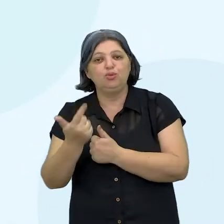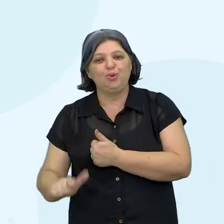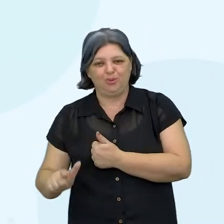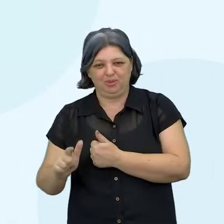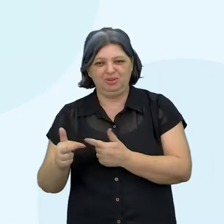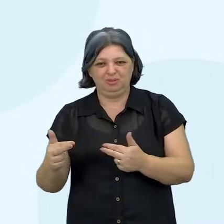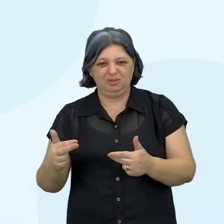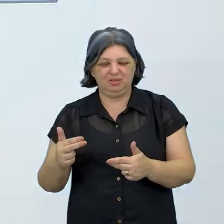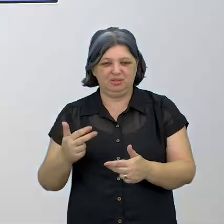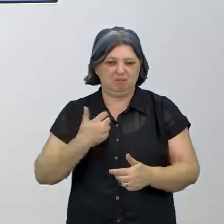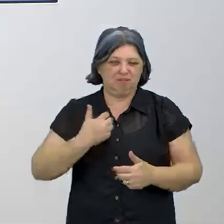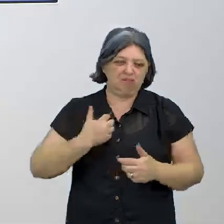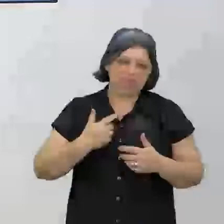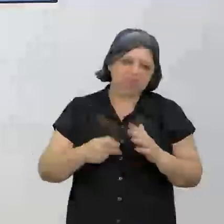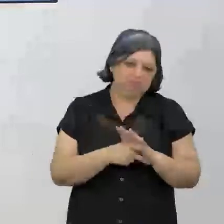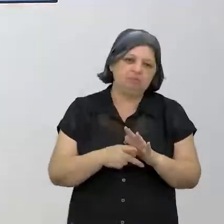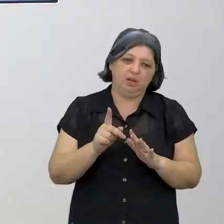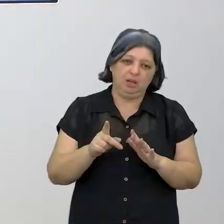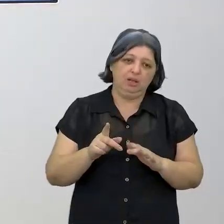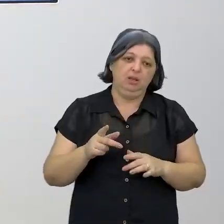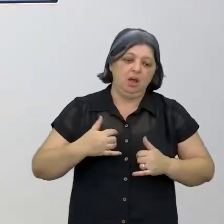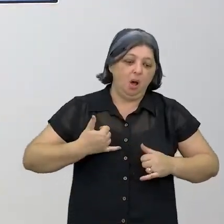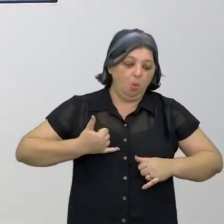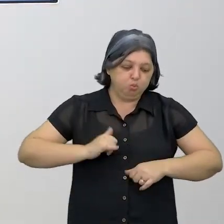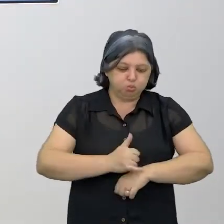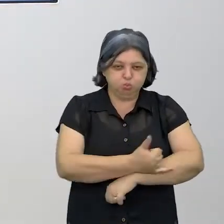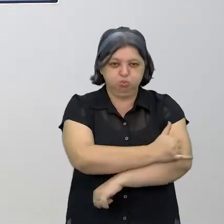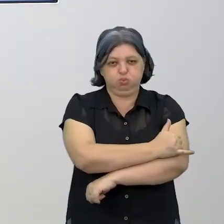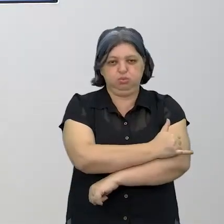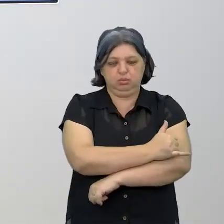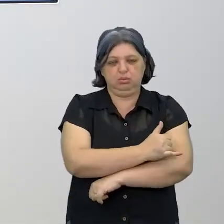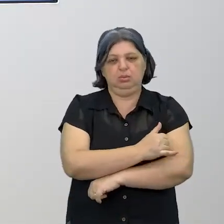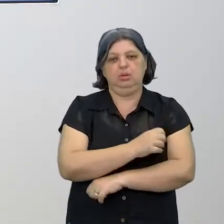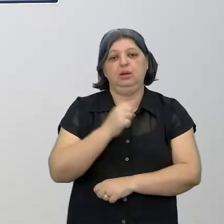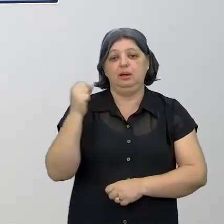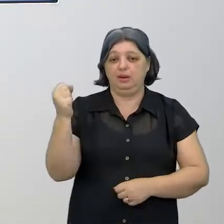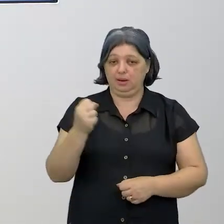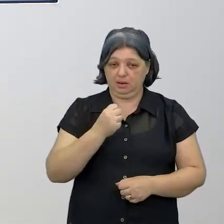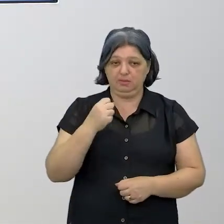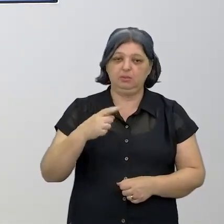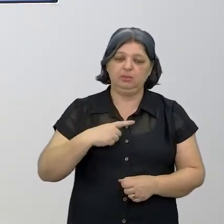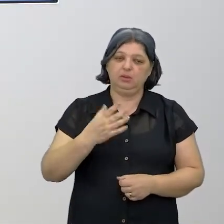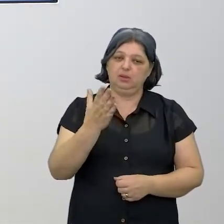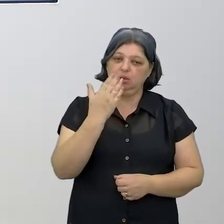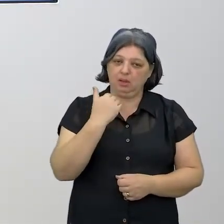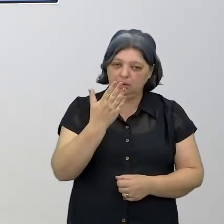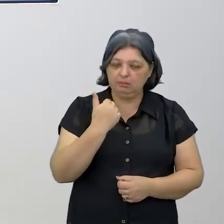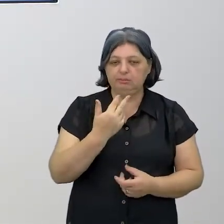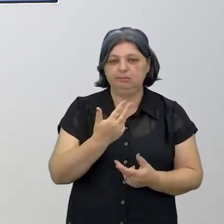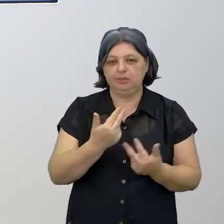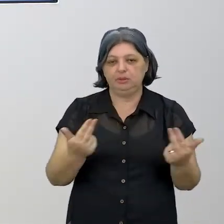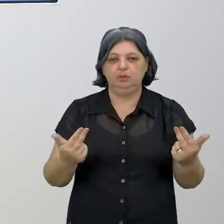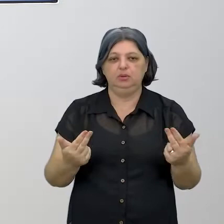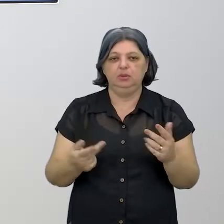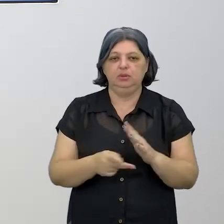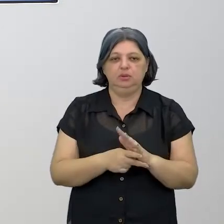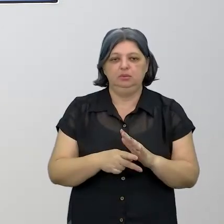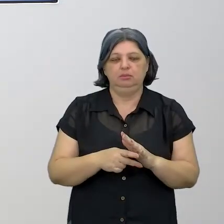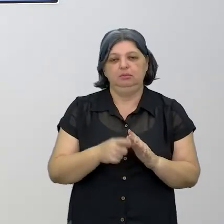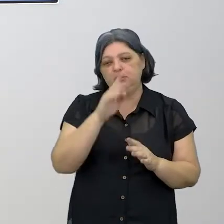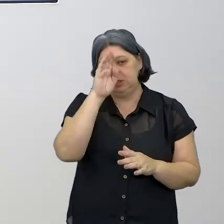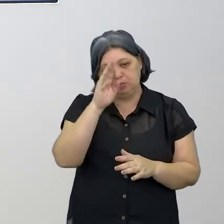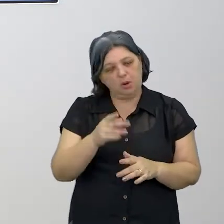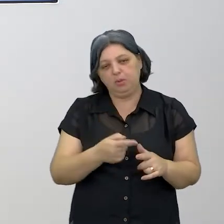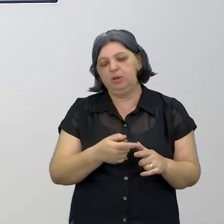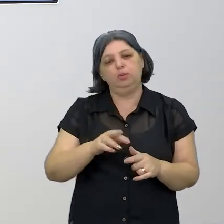Isso pode gerar uma obesidade grave, né? Assim como outros problemas relacionados à ingestão de alimentos, principalmente se eles não são saudáveis, por